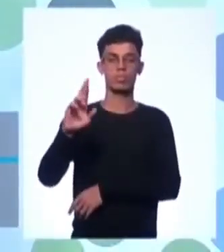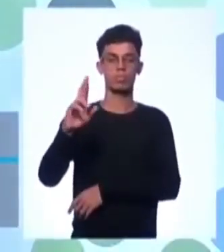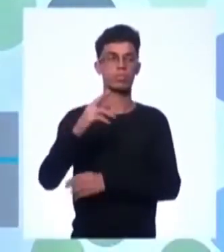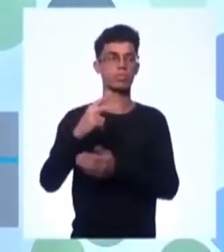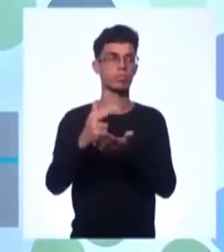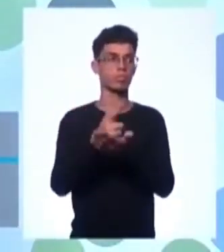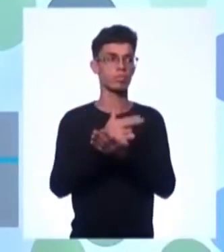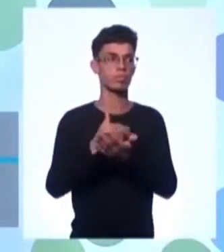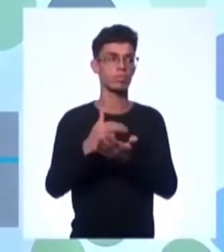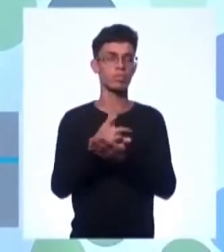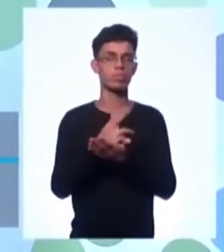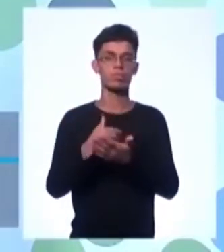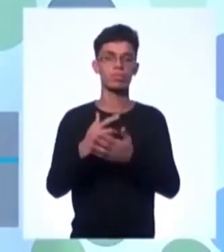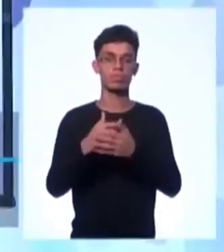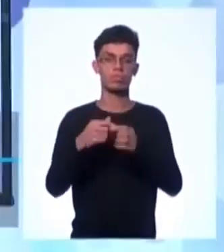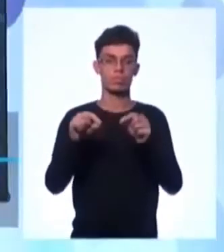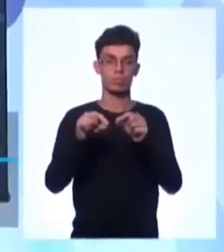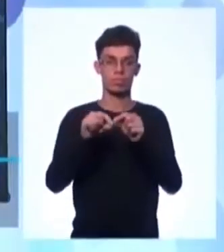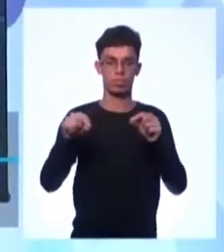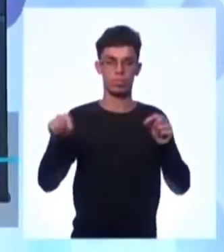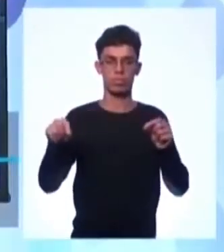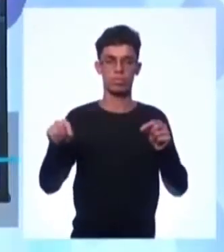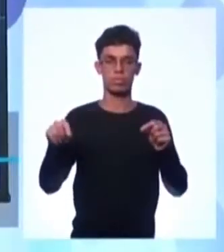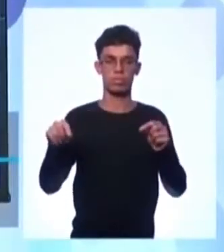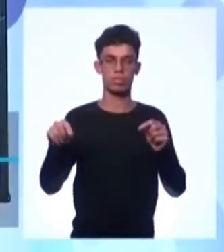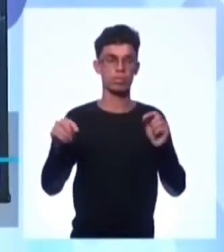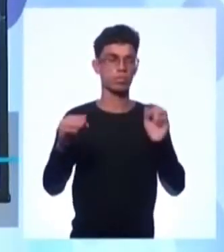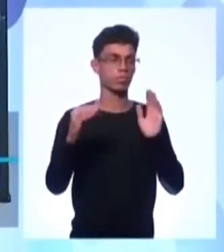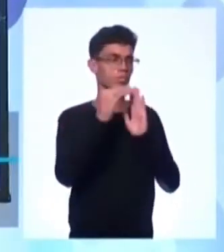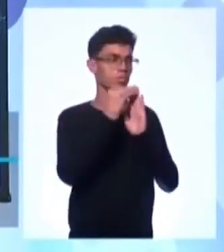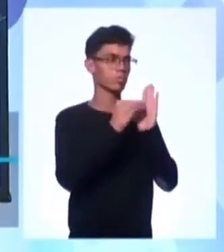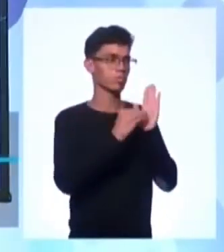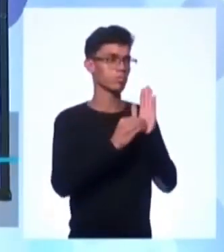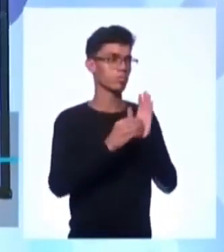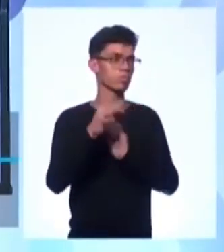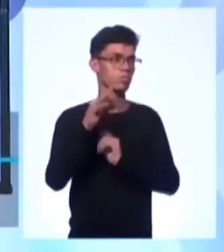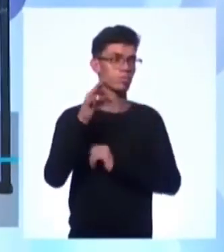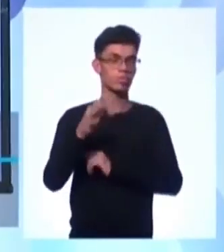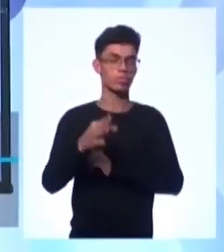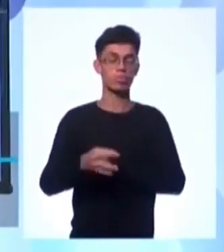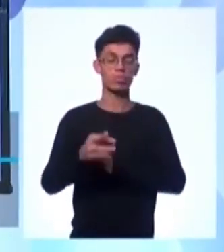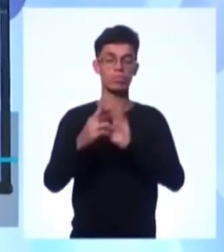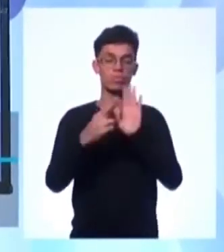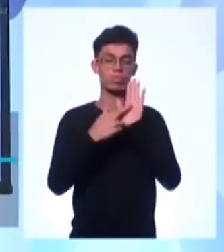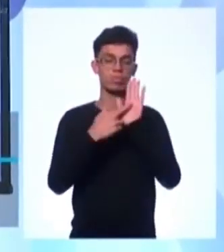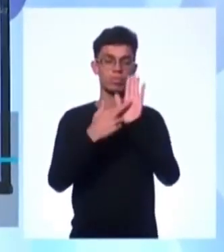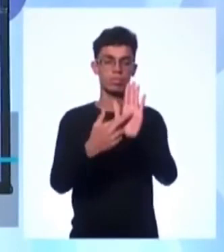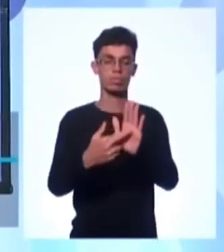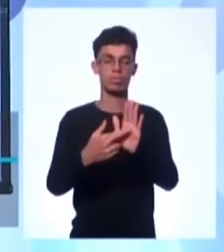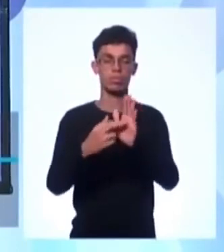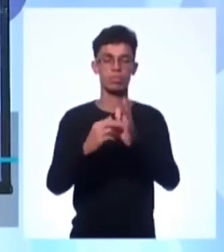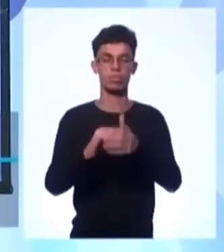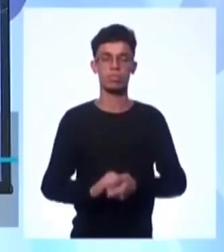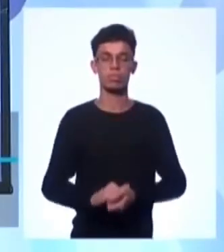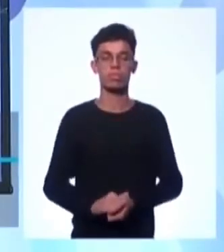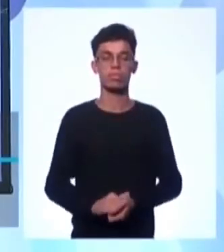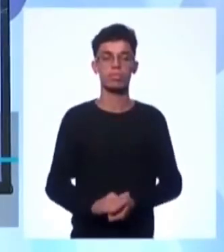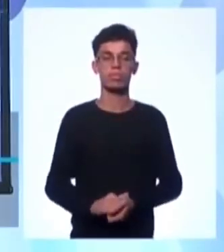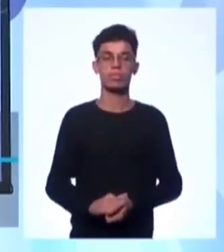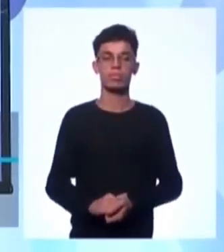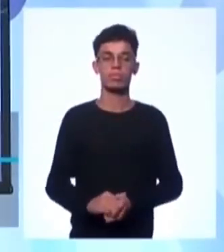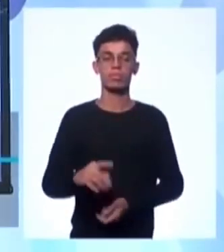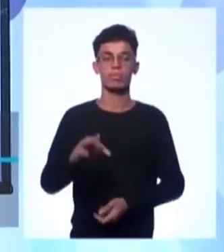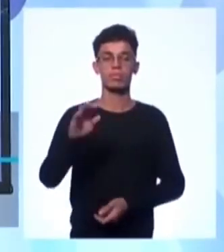uma flecha maior. Isso, vamos colocar aqui certinho. Aí está, então, a representação do campo magnético